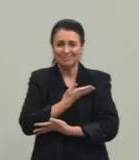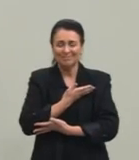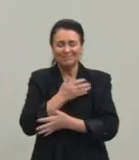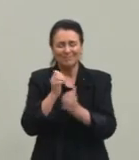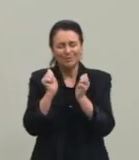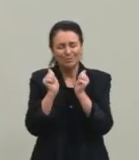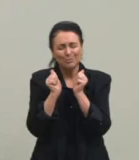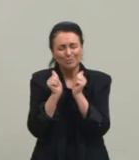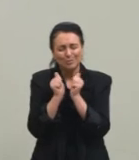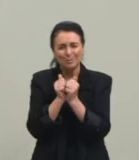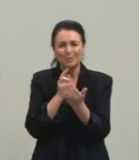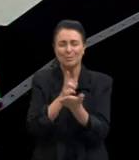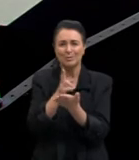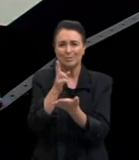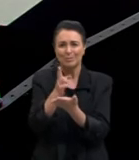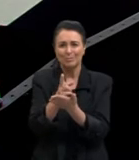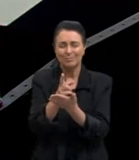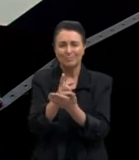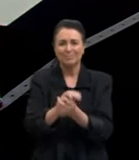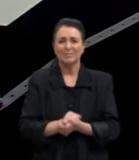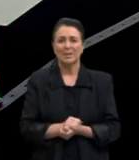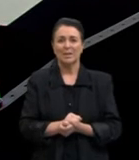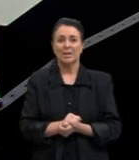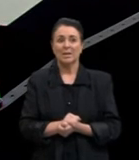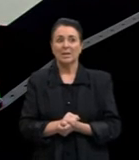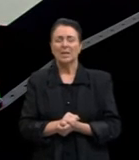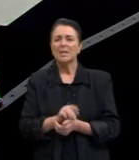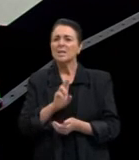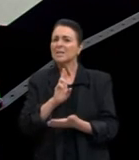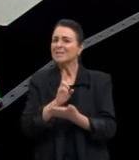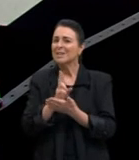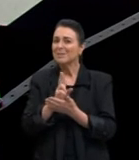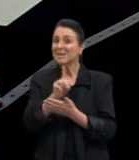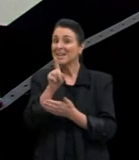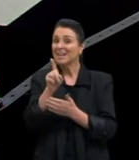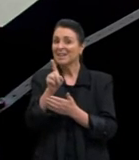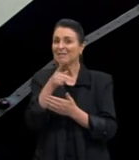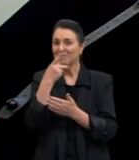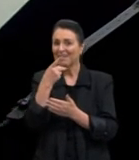conviviam com o Rodrigo. E como dizia o nosso colega,